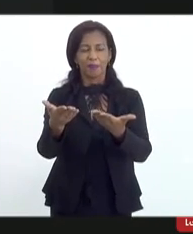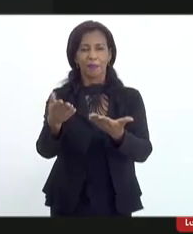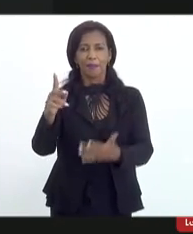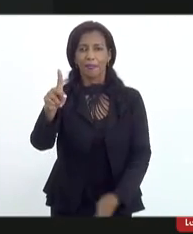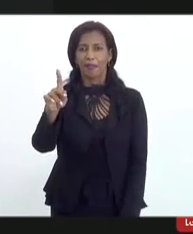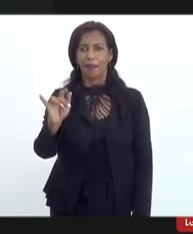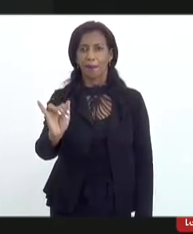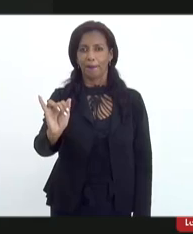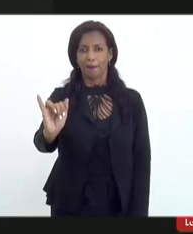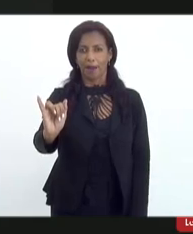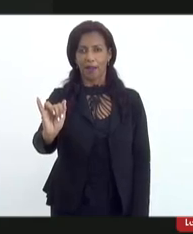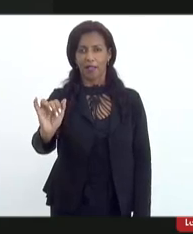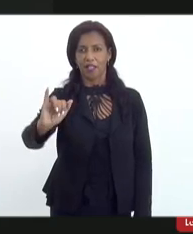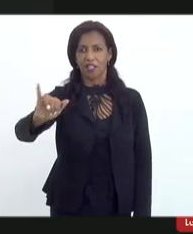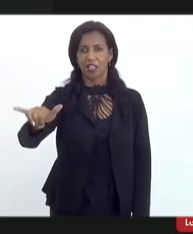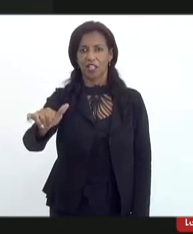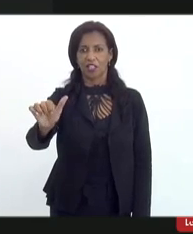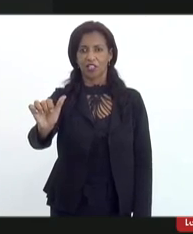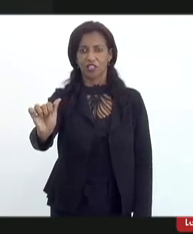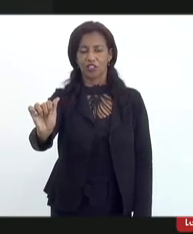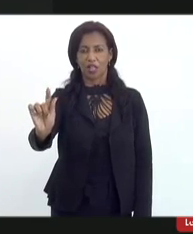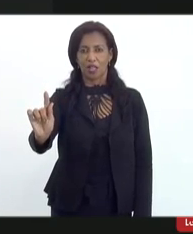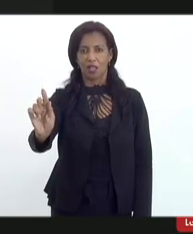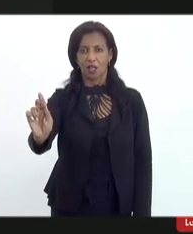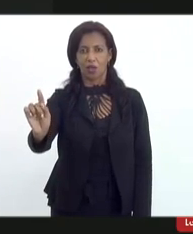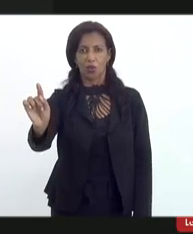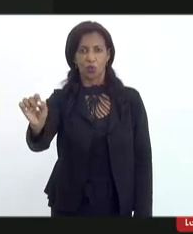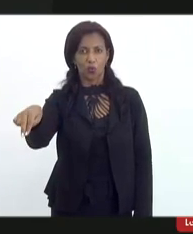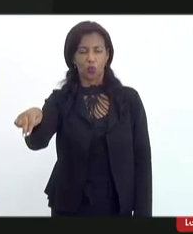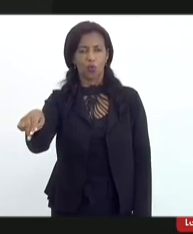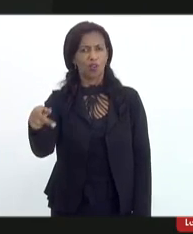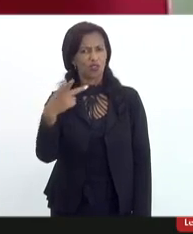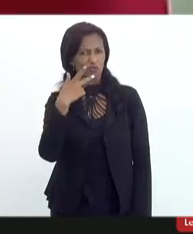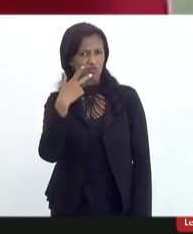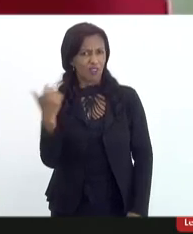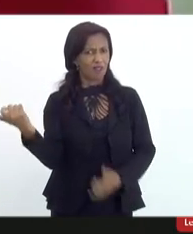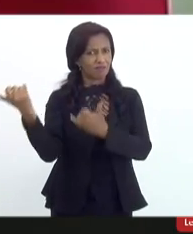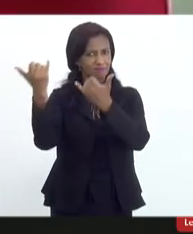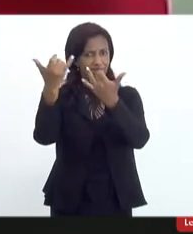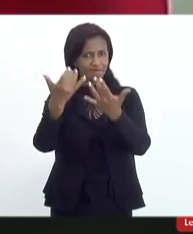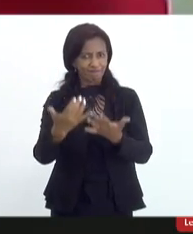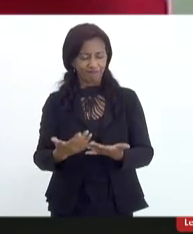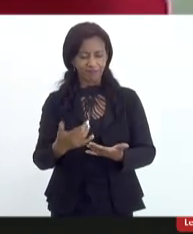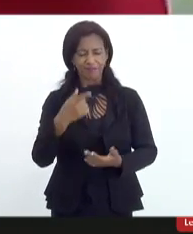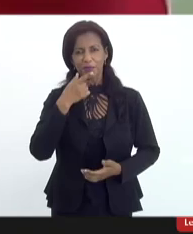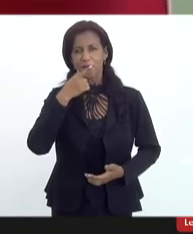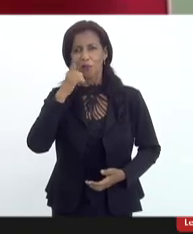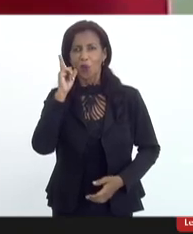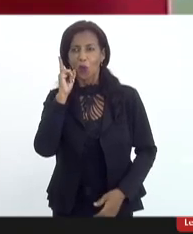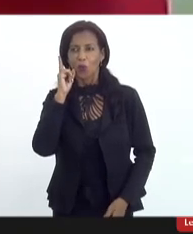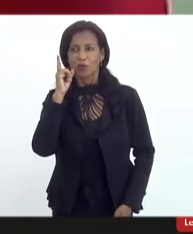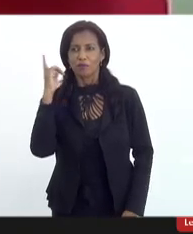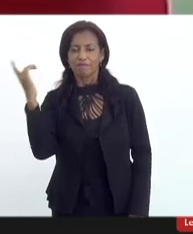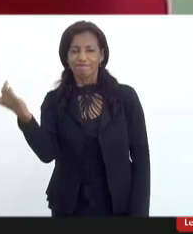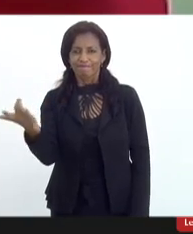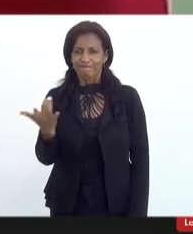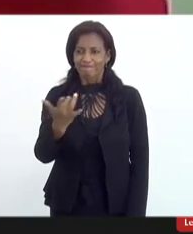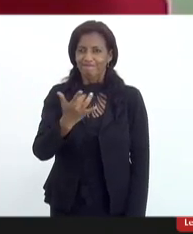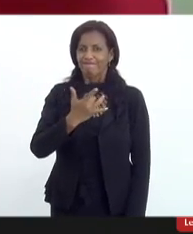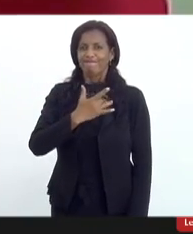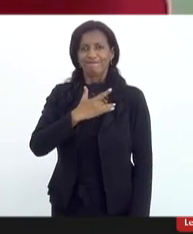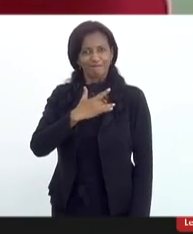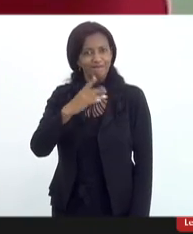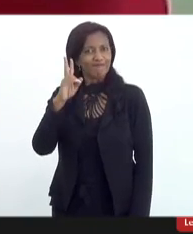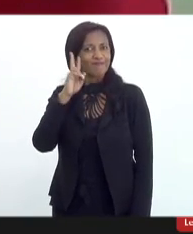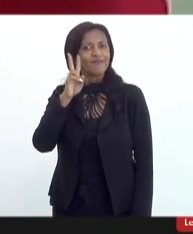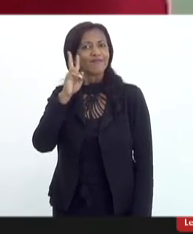de Jagun, já contei essa história aqui, mas ontem eu fui tocada mais uma vez por essa